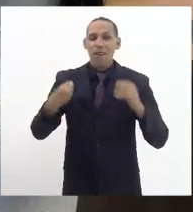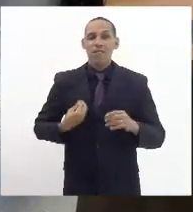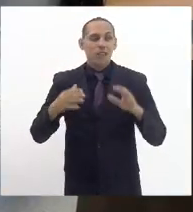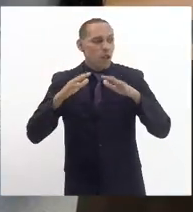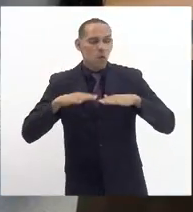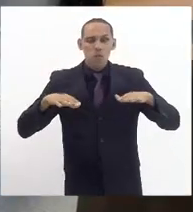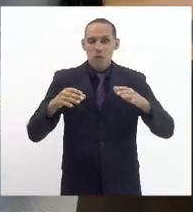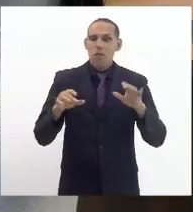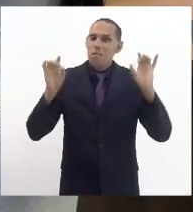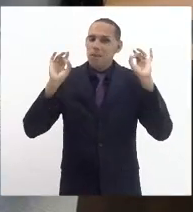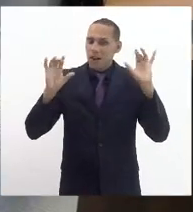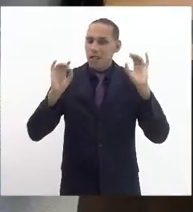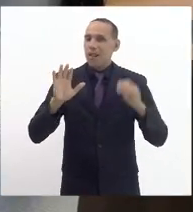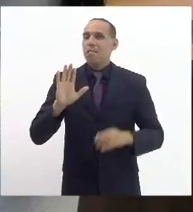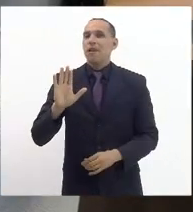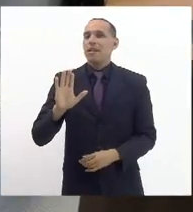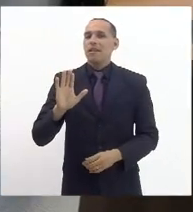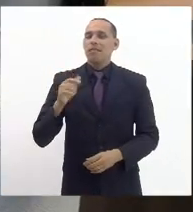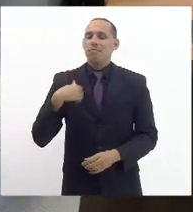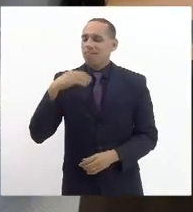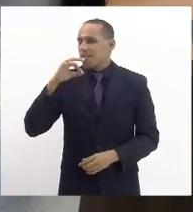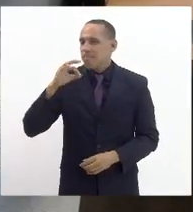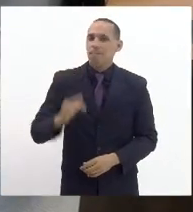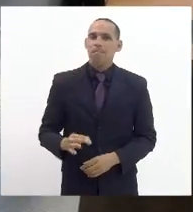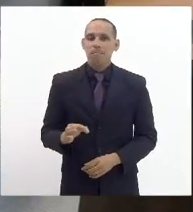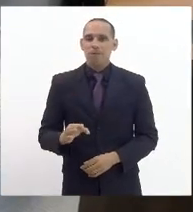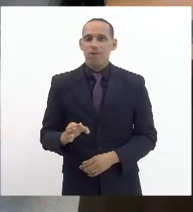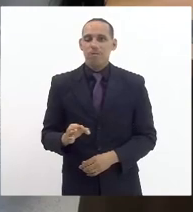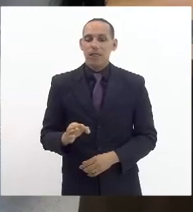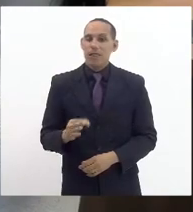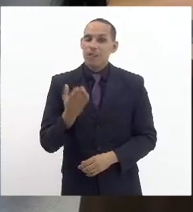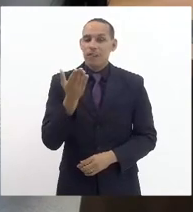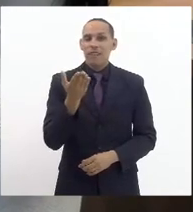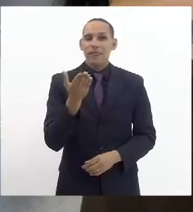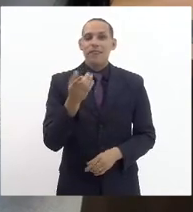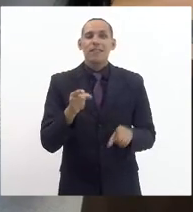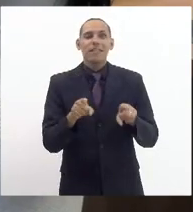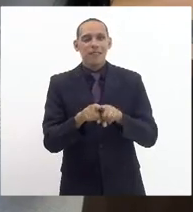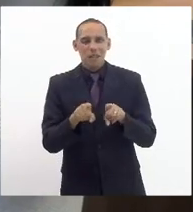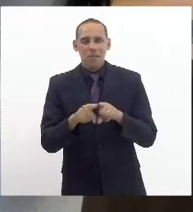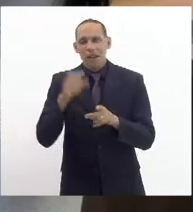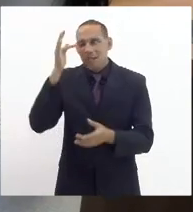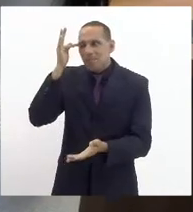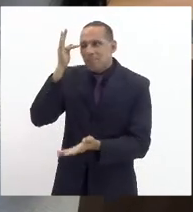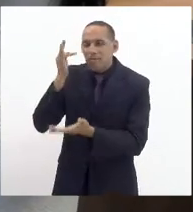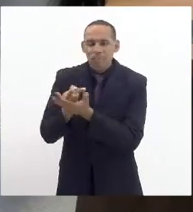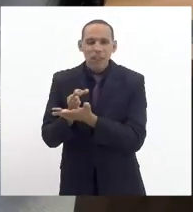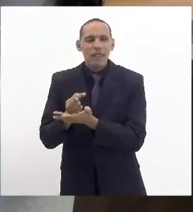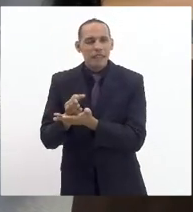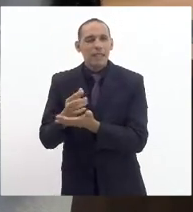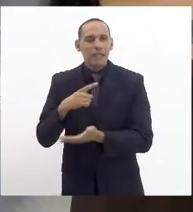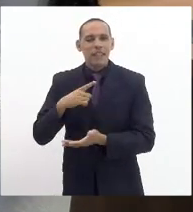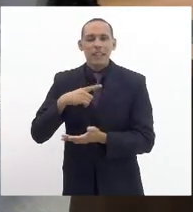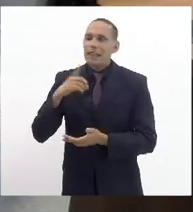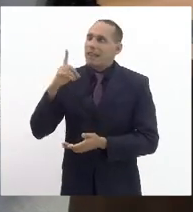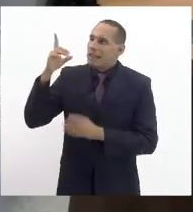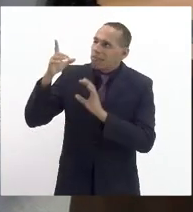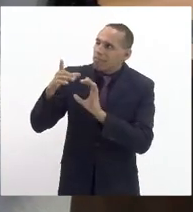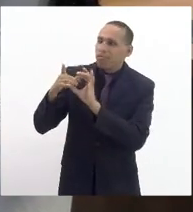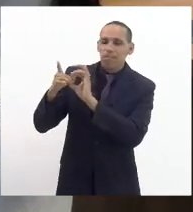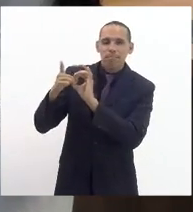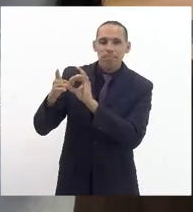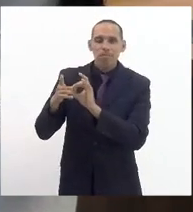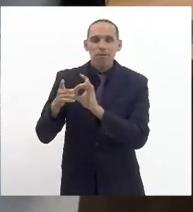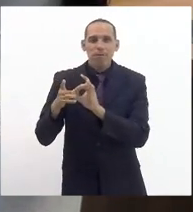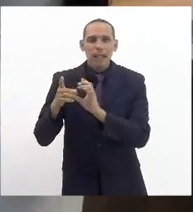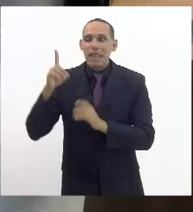são preciosas. Mas eu tenho certeza, você é uma pessoa também de fé, que crê muito em Deus. Você se deixou usar